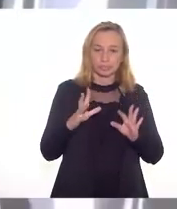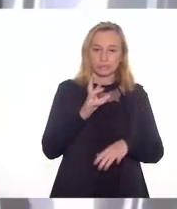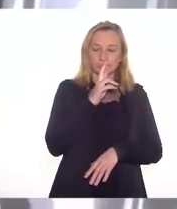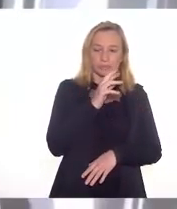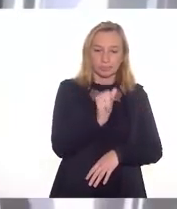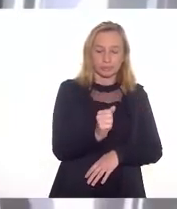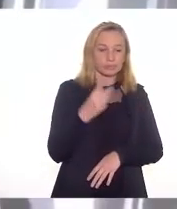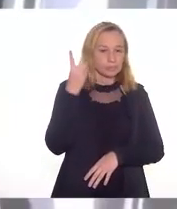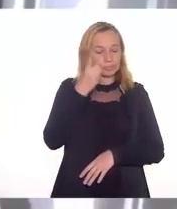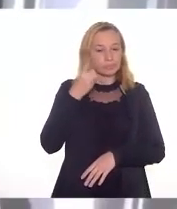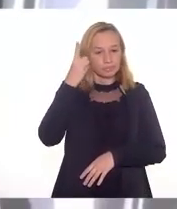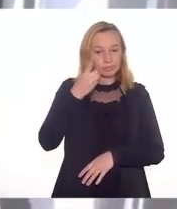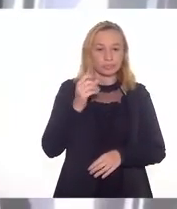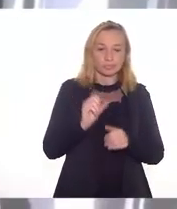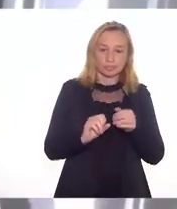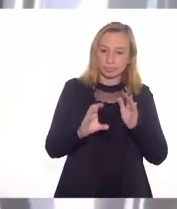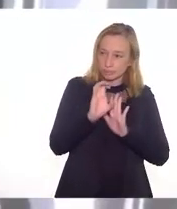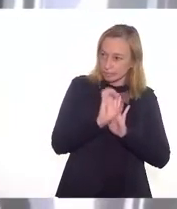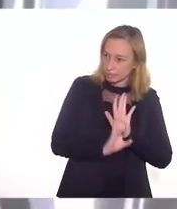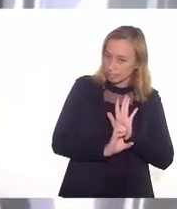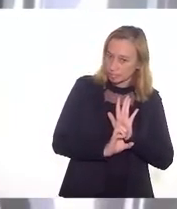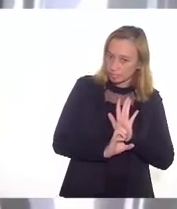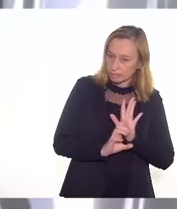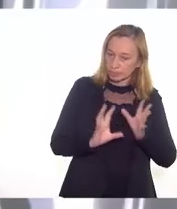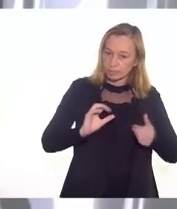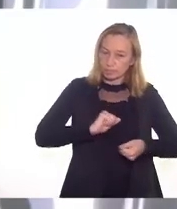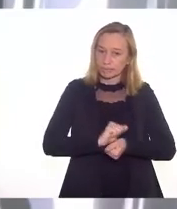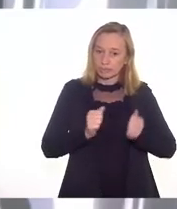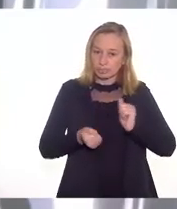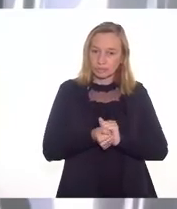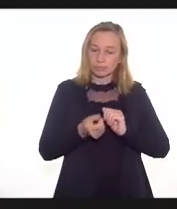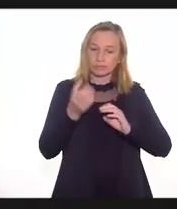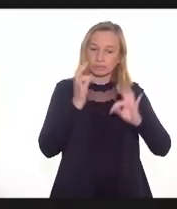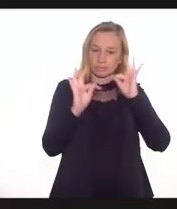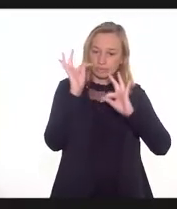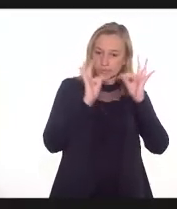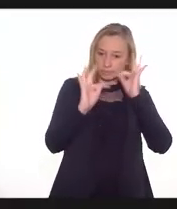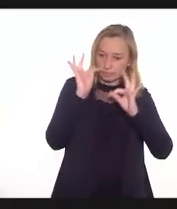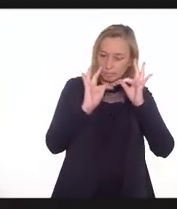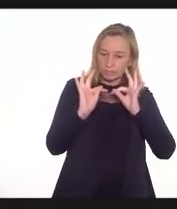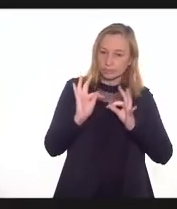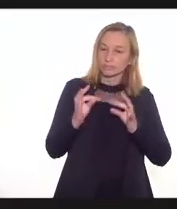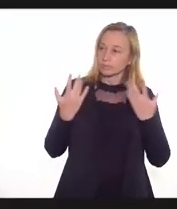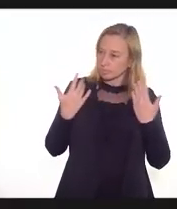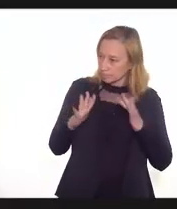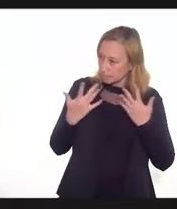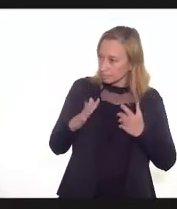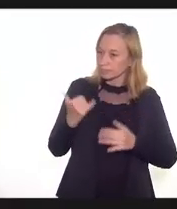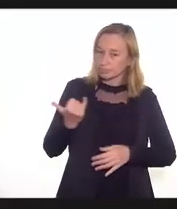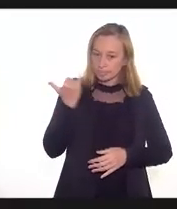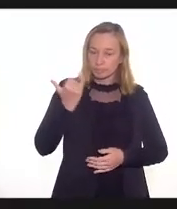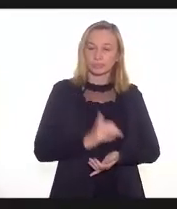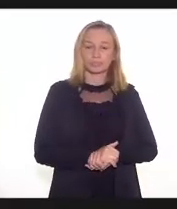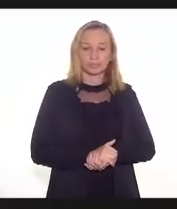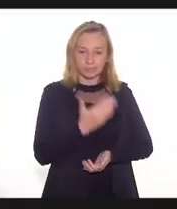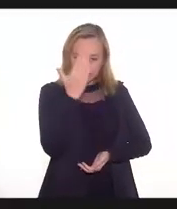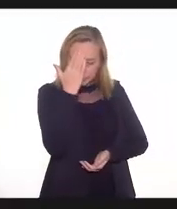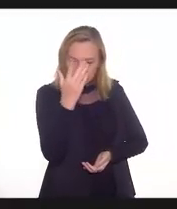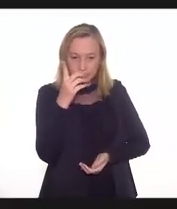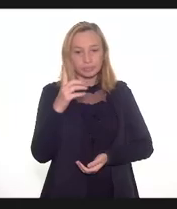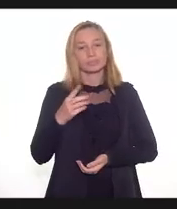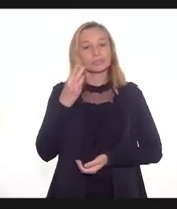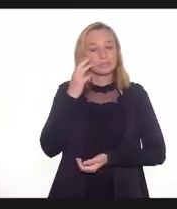Amorim, que faz as emendas para adequar a terminologia. Exato. Parabéns, emendas necessárias. Obrigado,